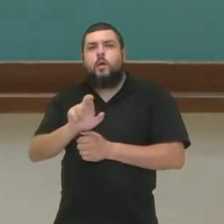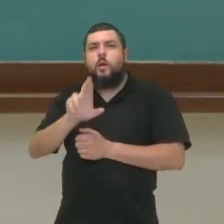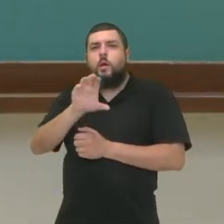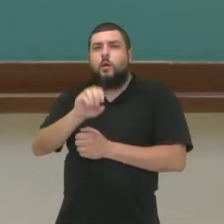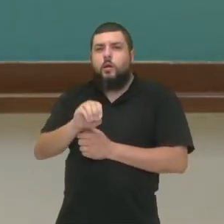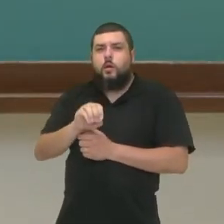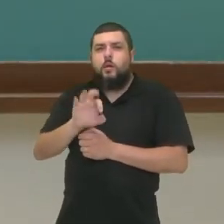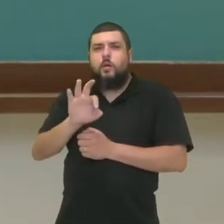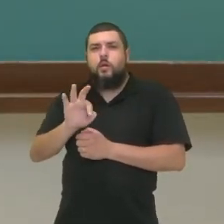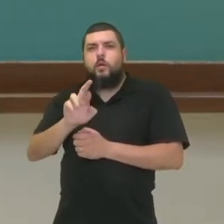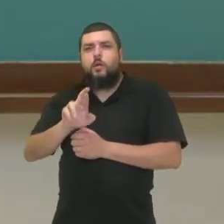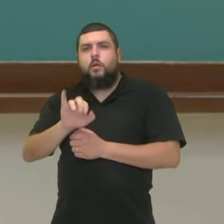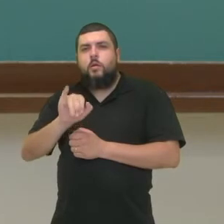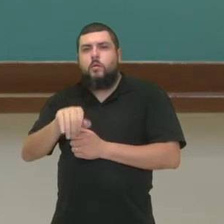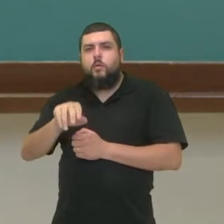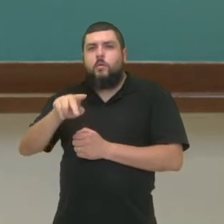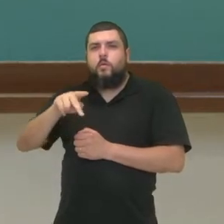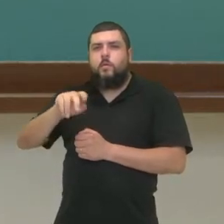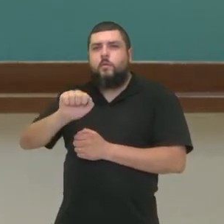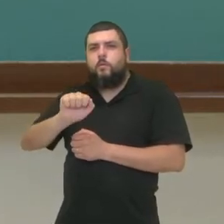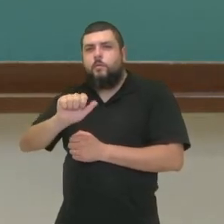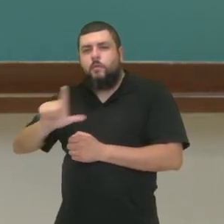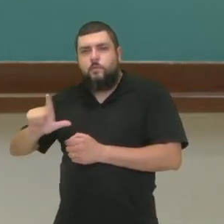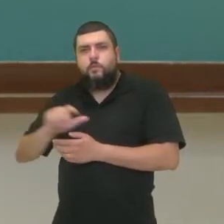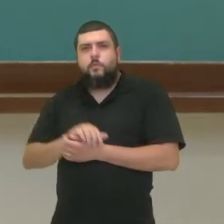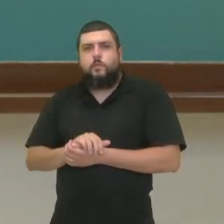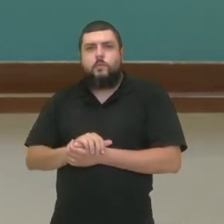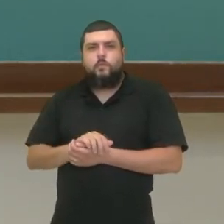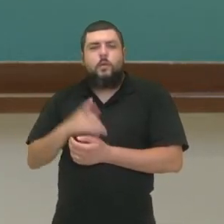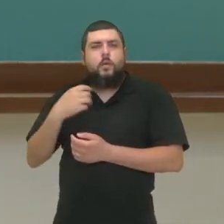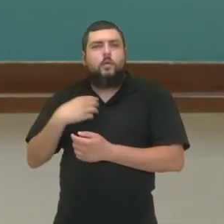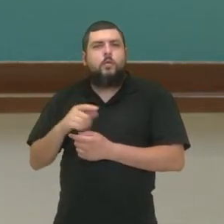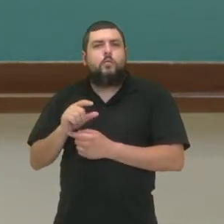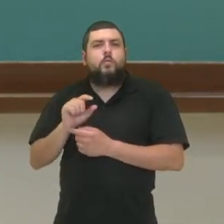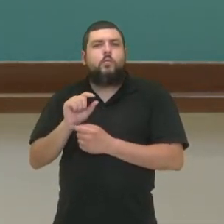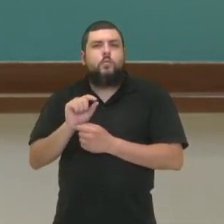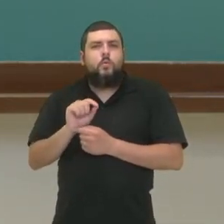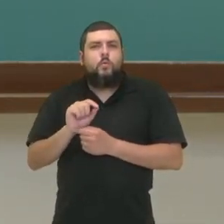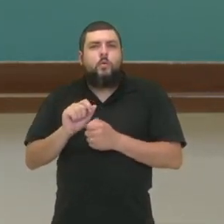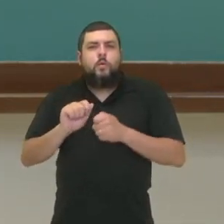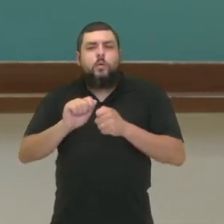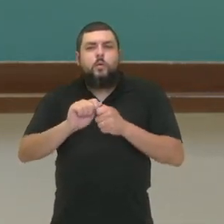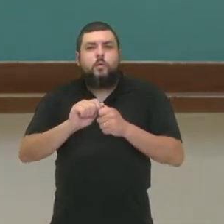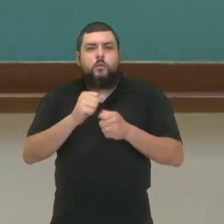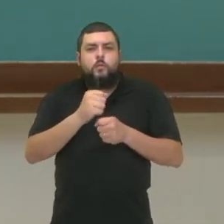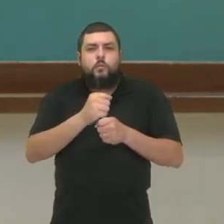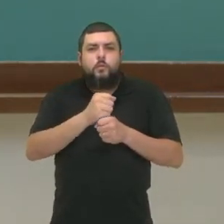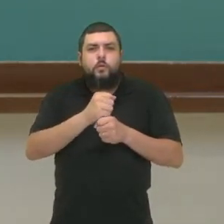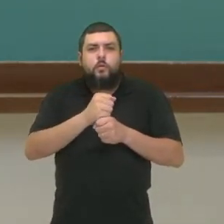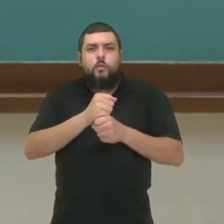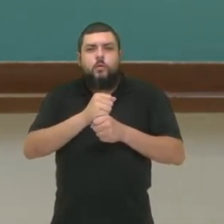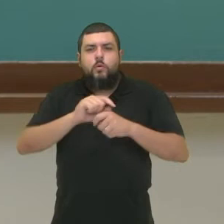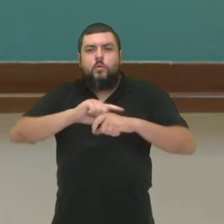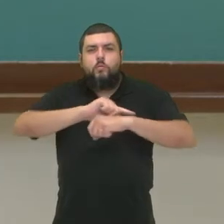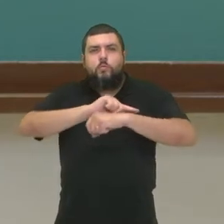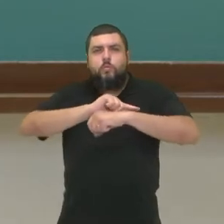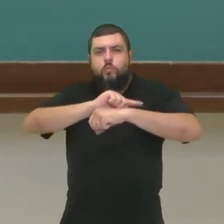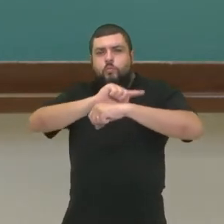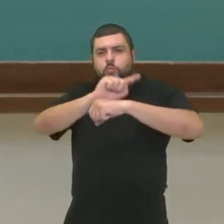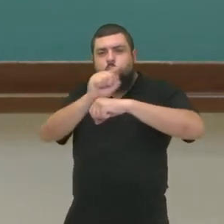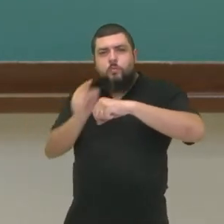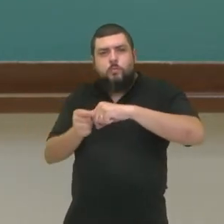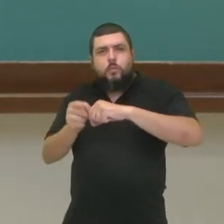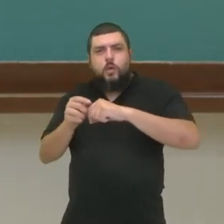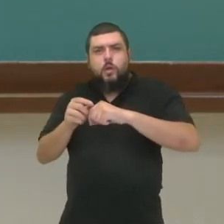O que era a entrada triunfal? Entrar com o exército dentro de Roma e construir arcos. Era também simbolicamente dizer que ele